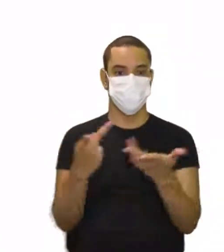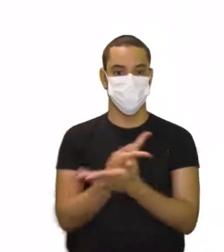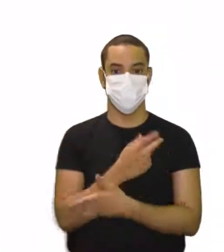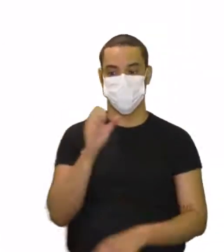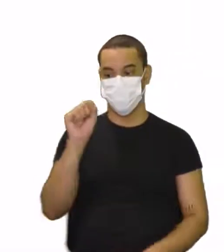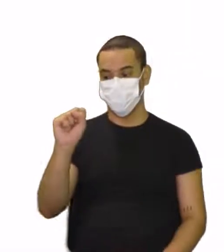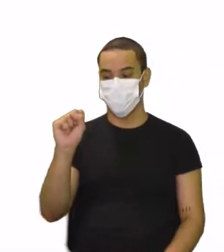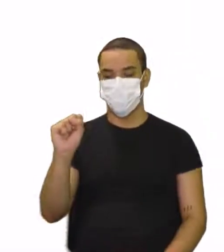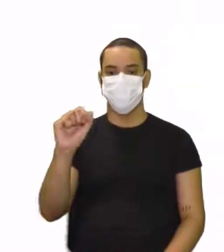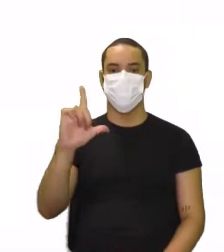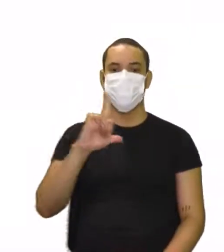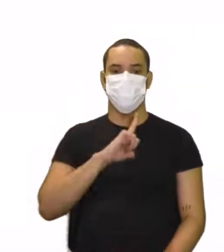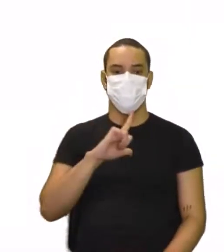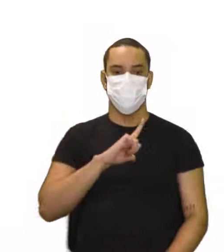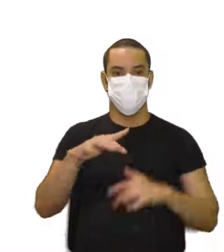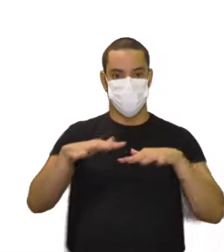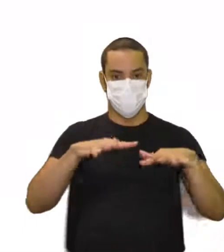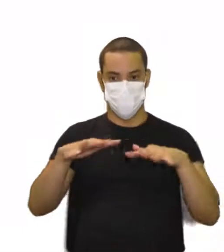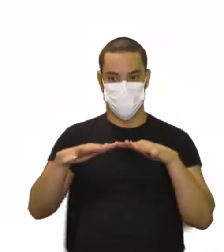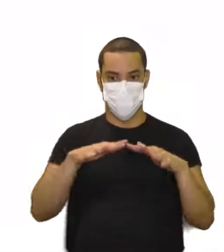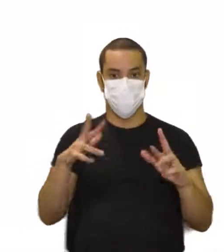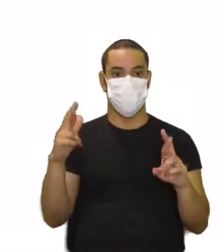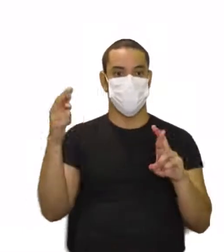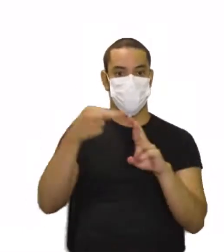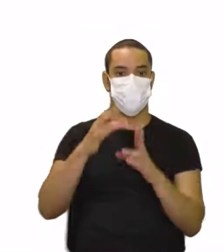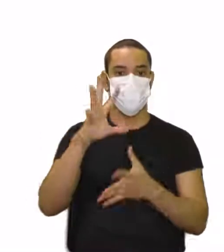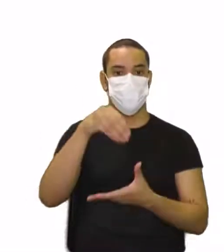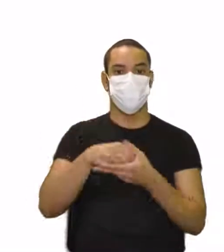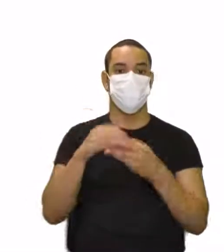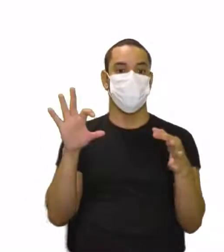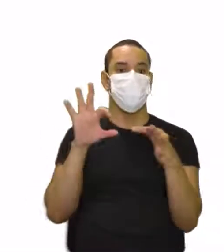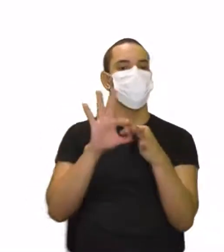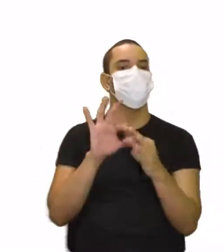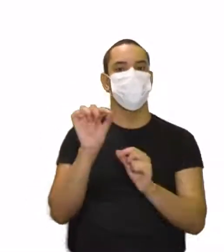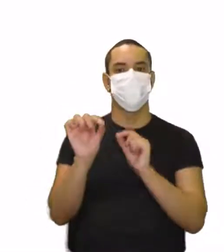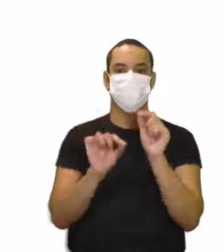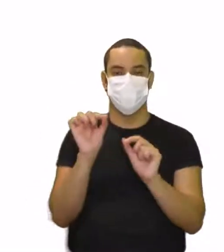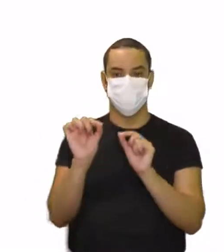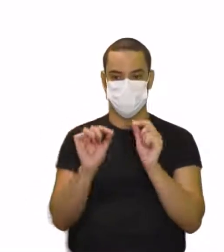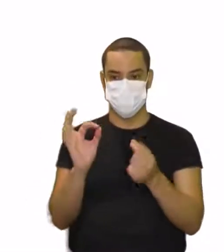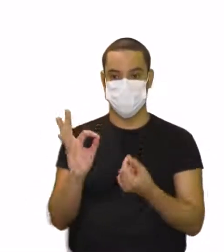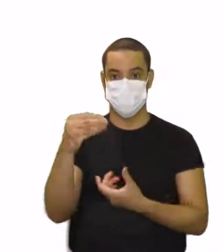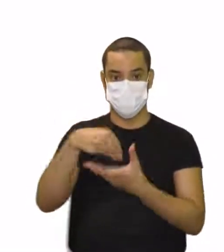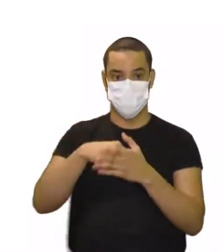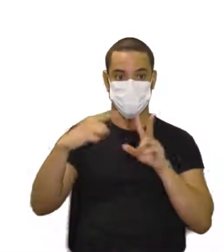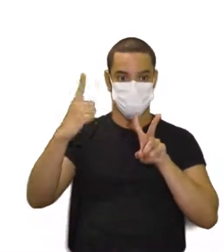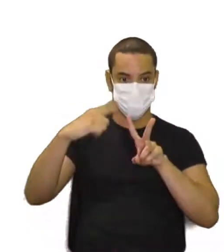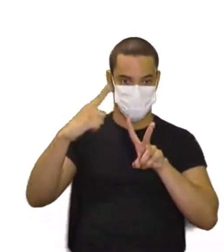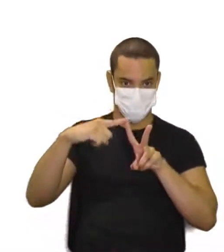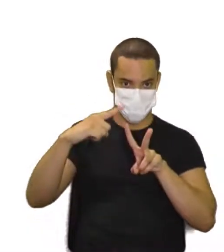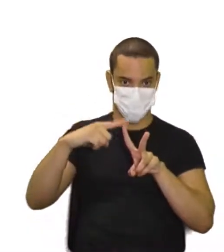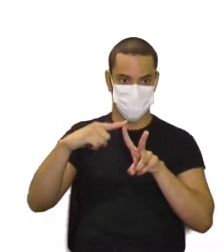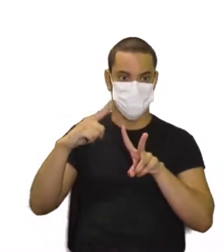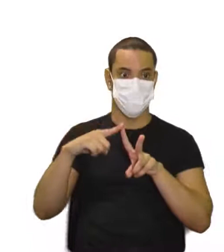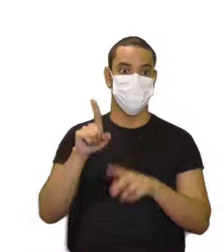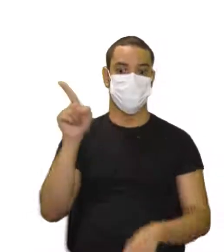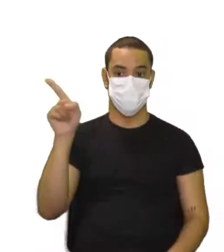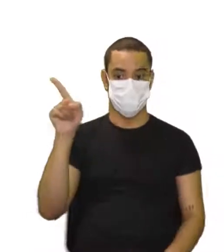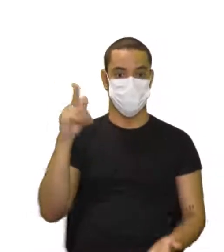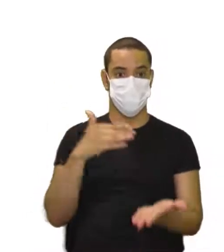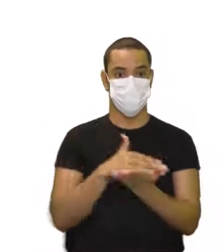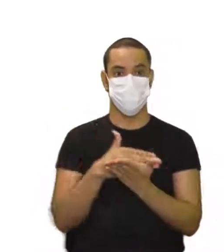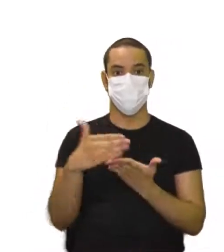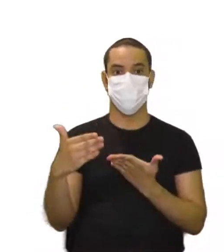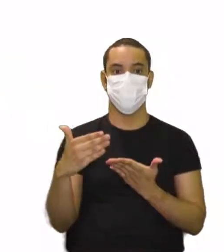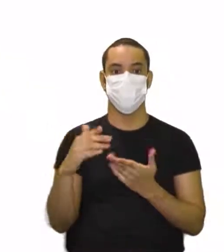S, temos para o movimento representado a seguinte relação entre os componentes dos vetores. Olha só, aqui é o inicial. O